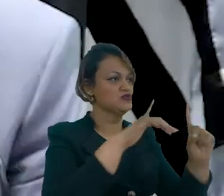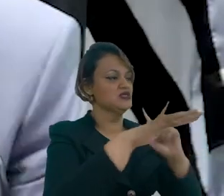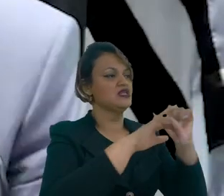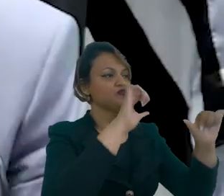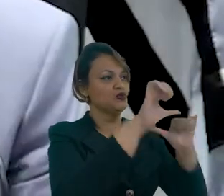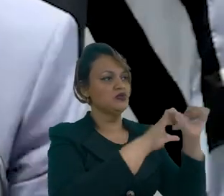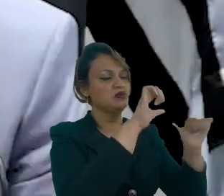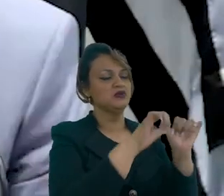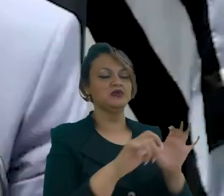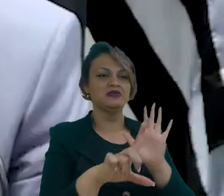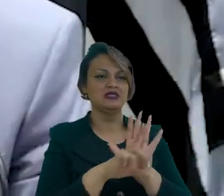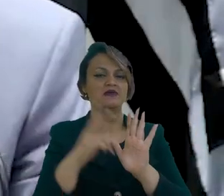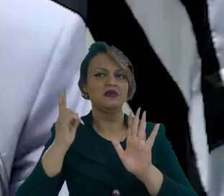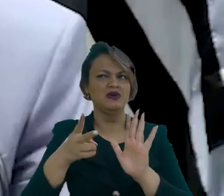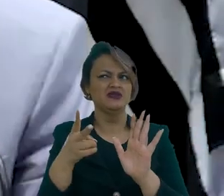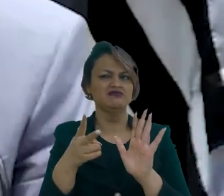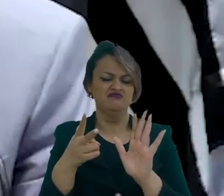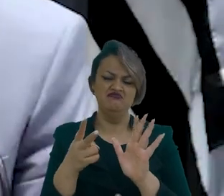sociais